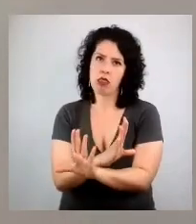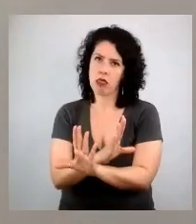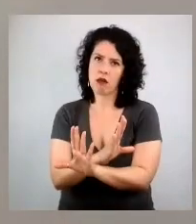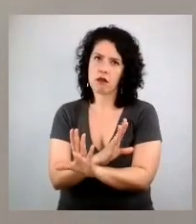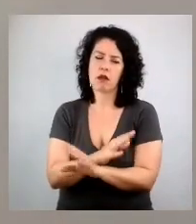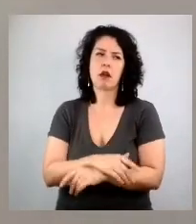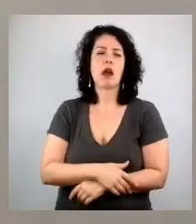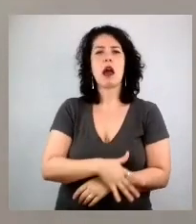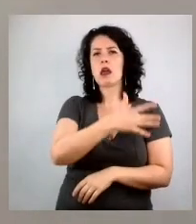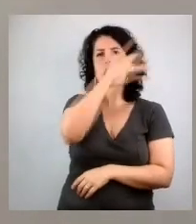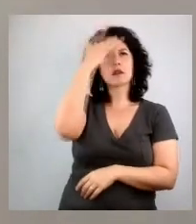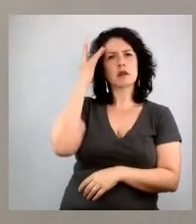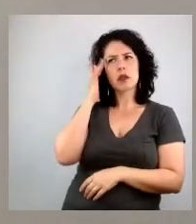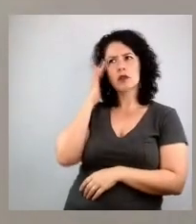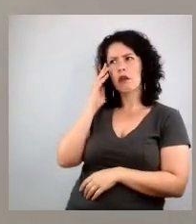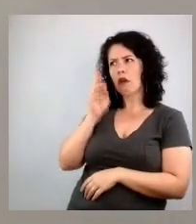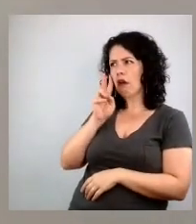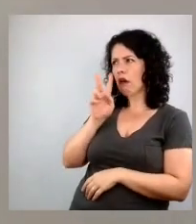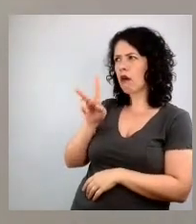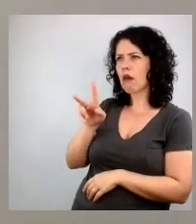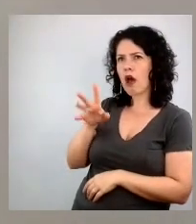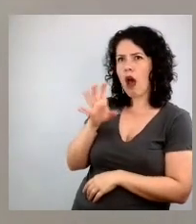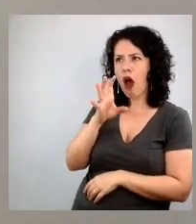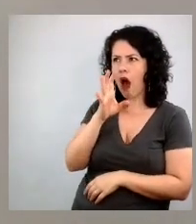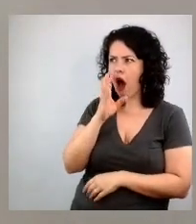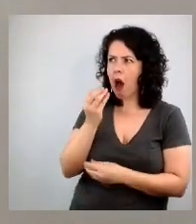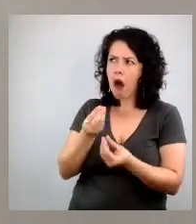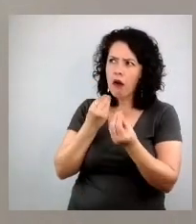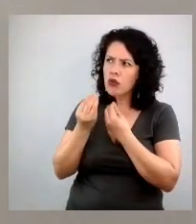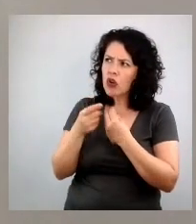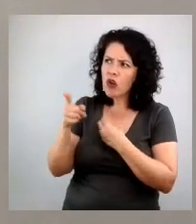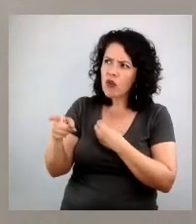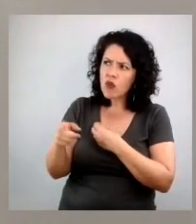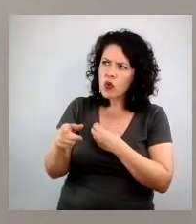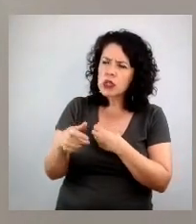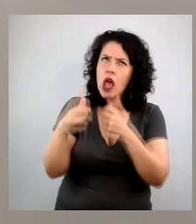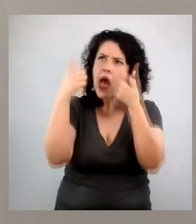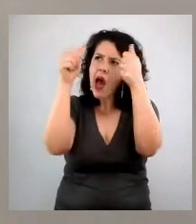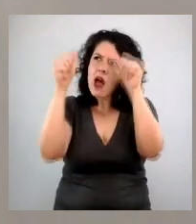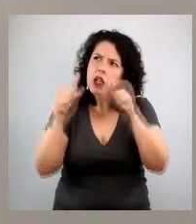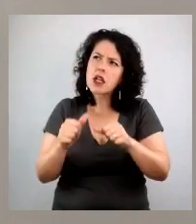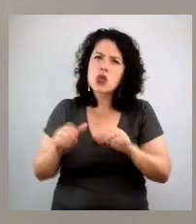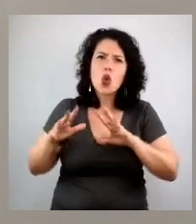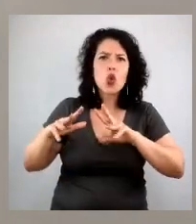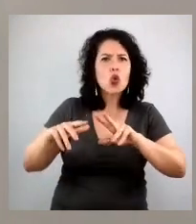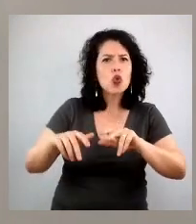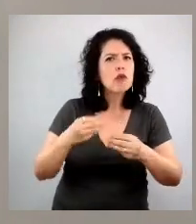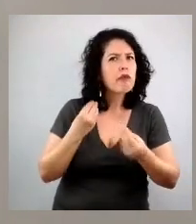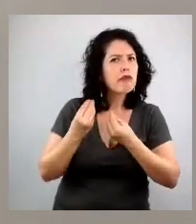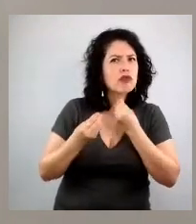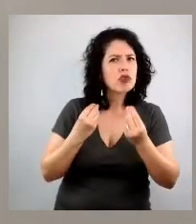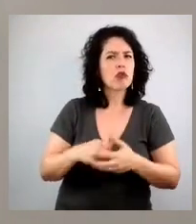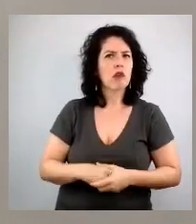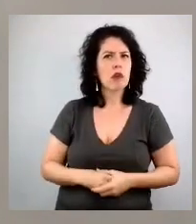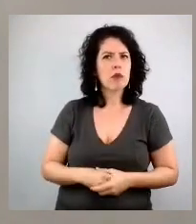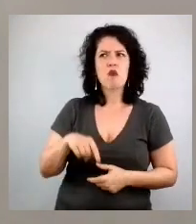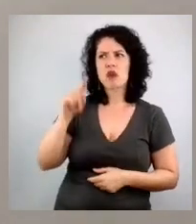chocadas. Como você conseguiu fazer uma análise de cenário? Como você conseguiu pensar em figurino?